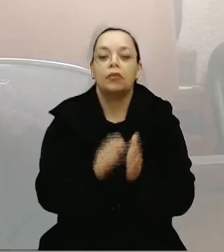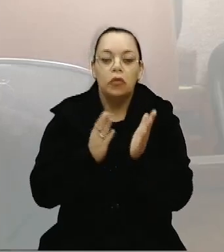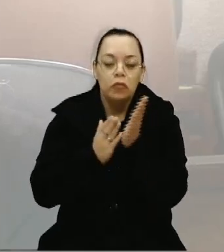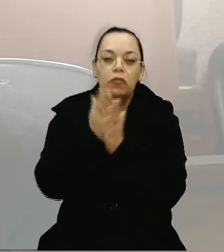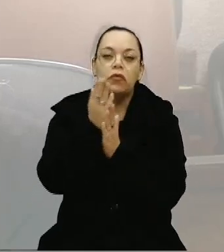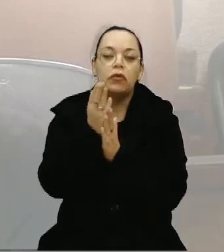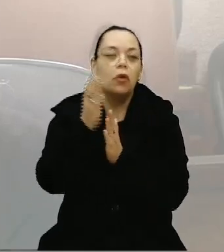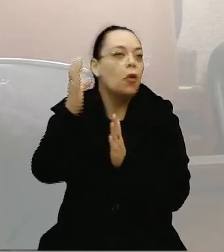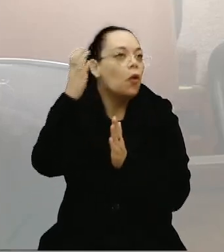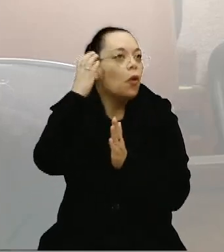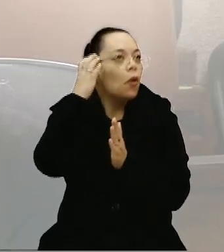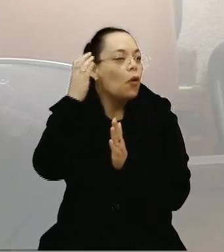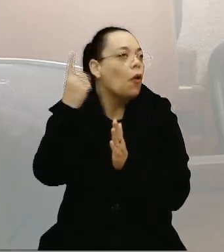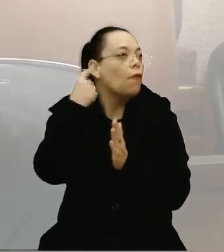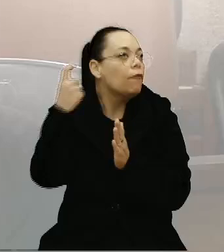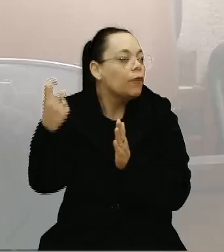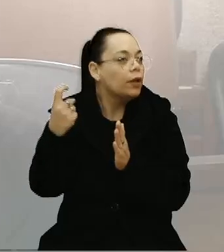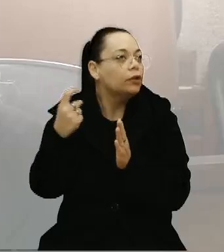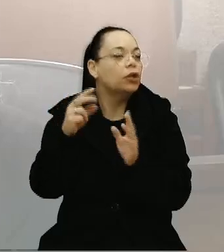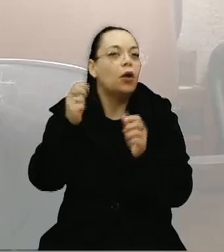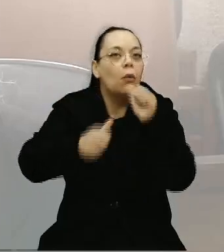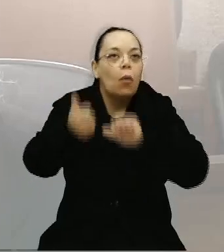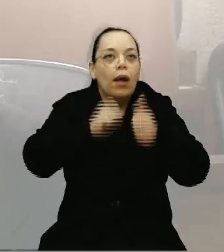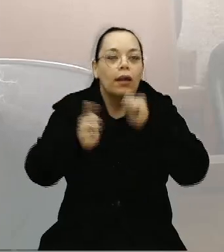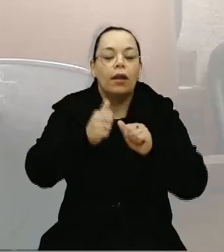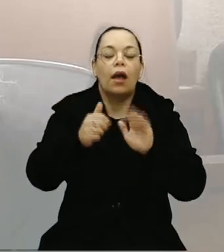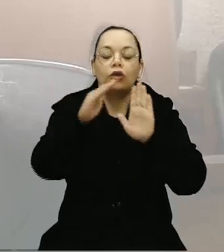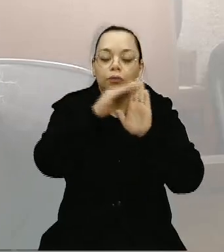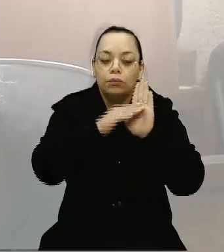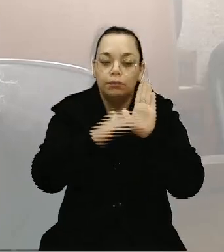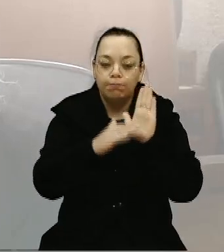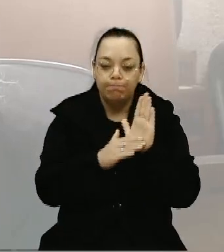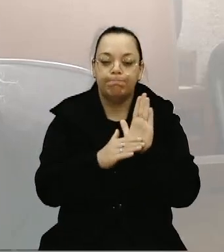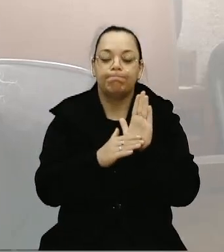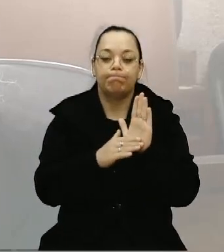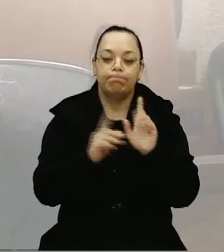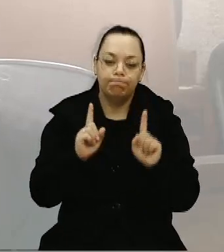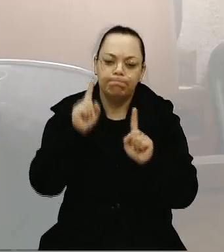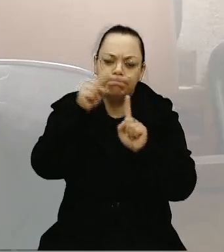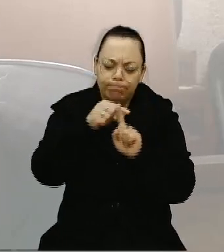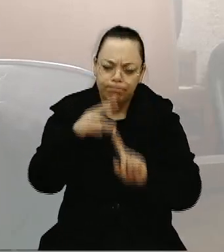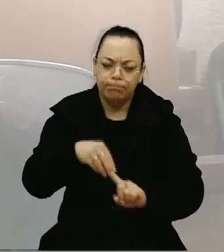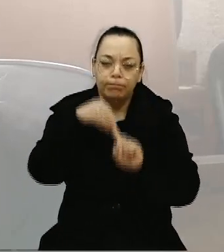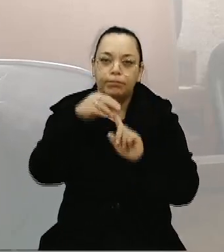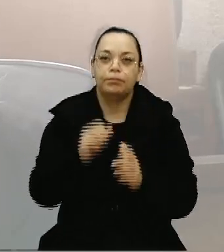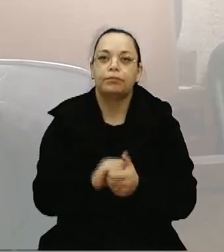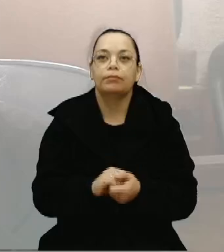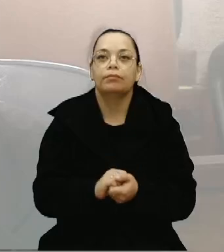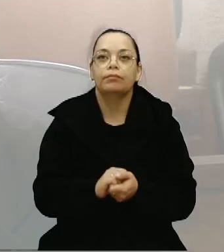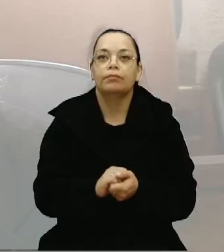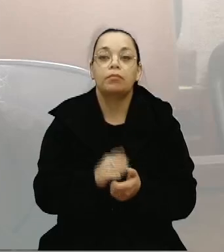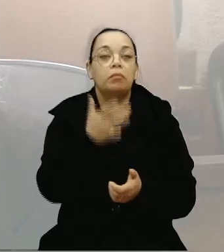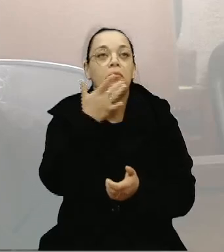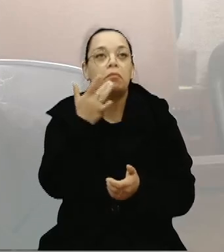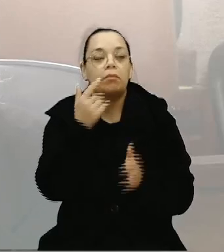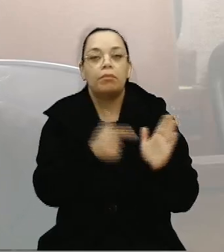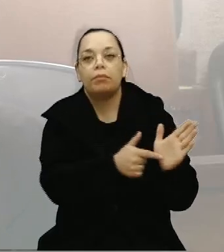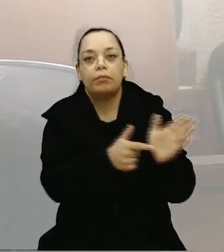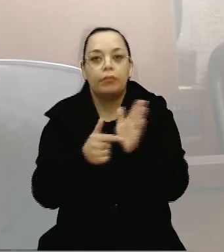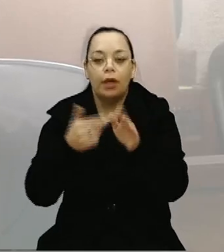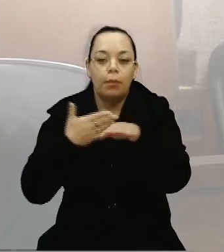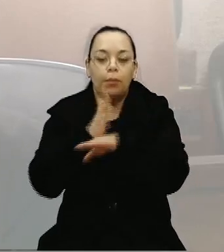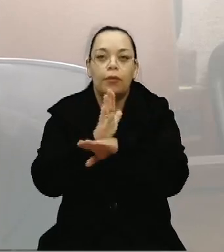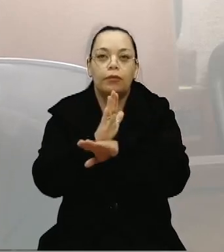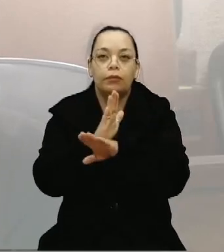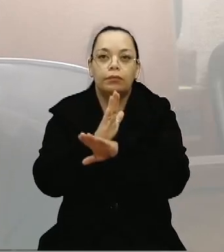ao ouvinte, que valoriza a qualidade e a relevância da programação, é um aspecto fundamental. Face ao exposto, solicitamos a aprovação